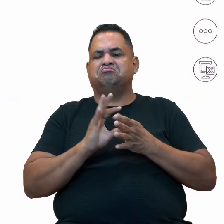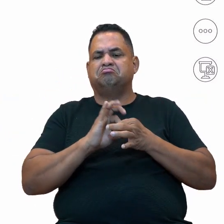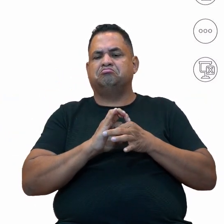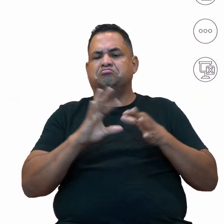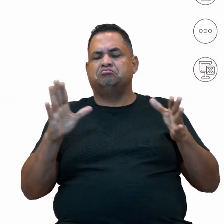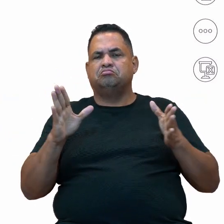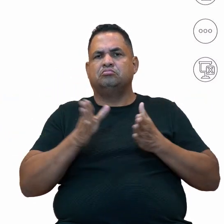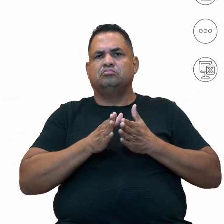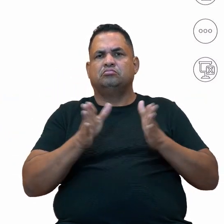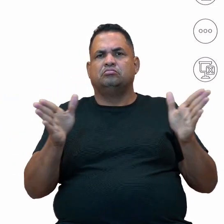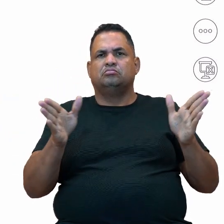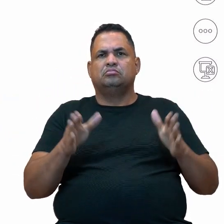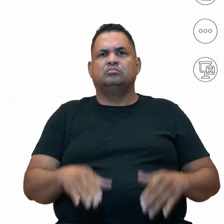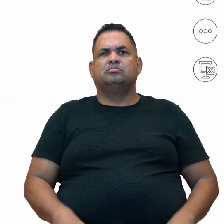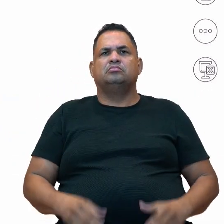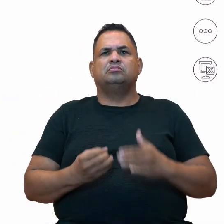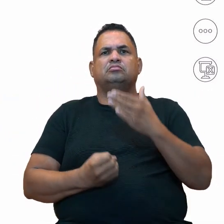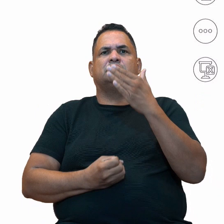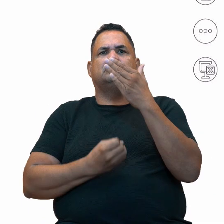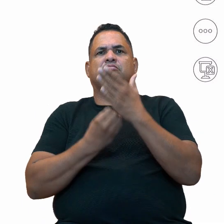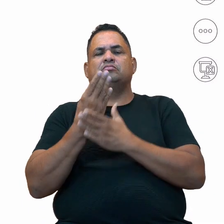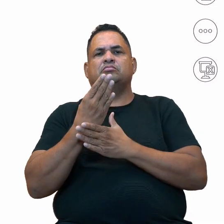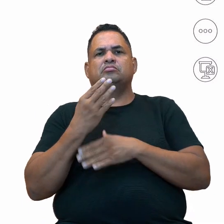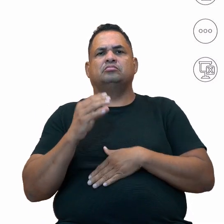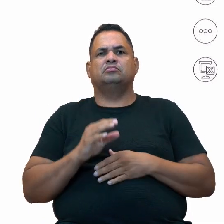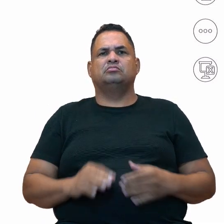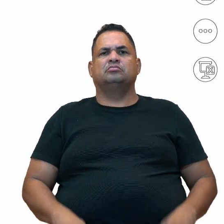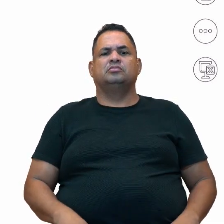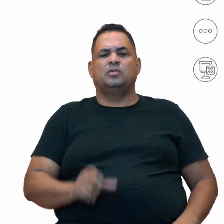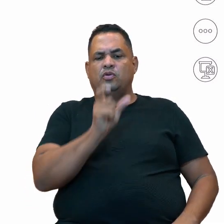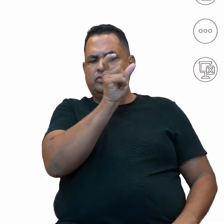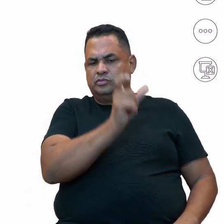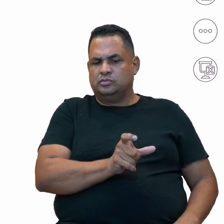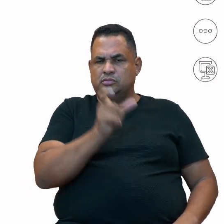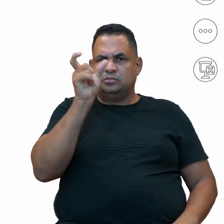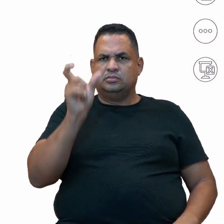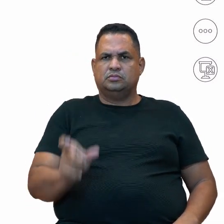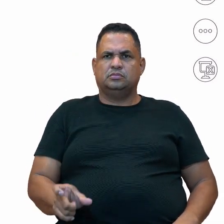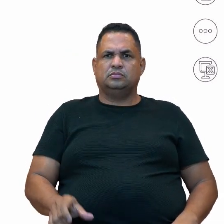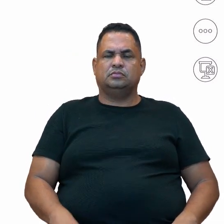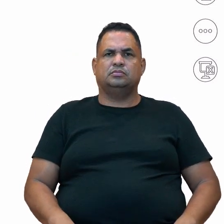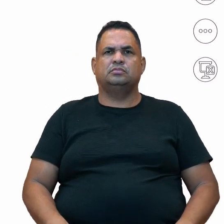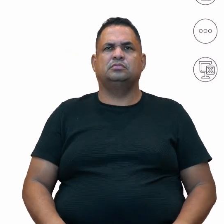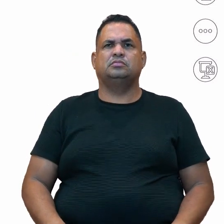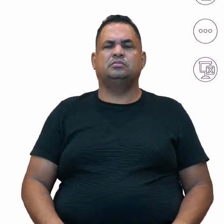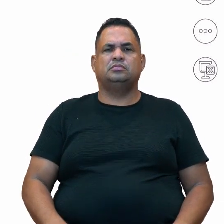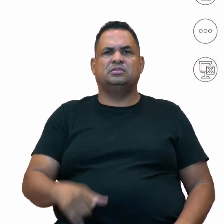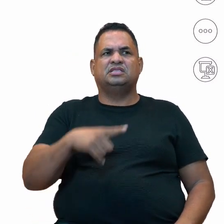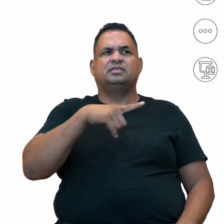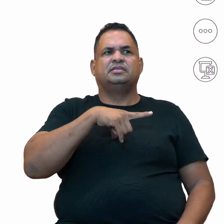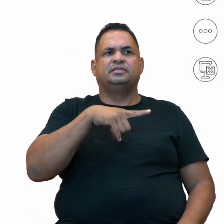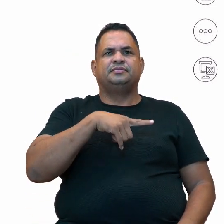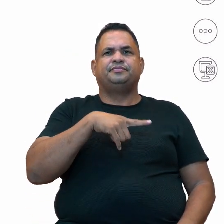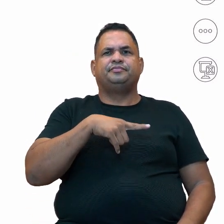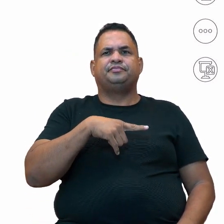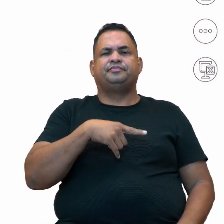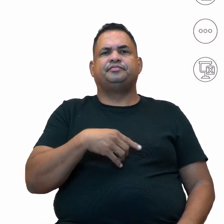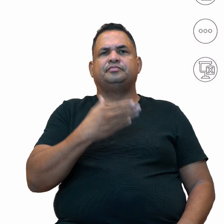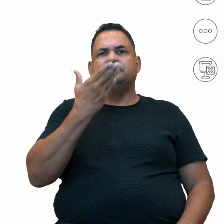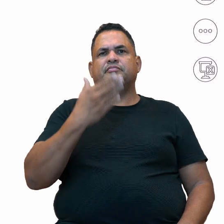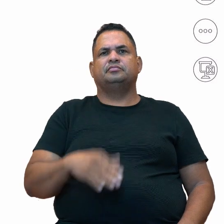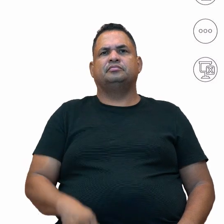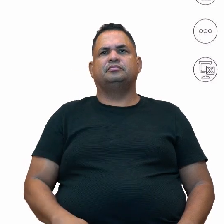independentemente, dando origem a novos indivíduos, tá? Então aqui a gente tem um paramécio que